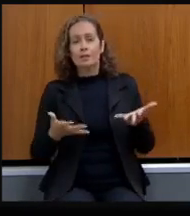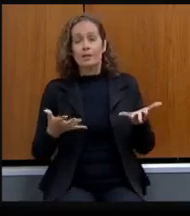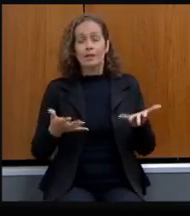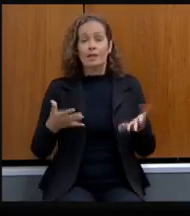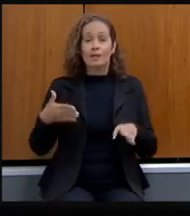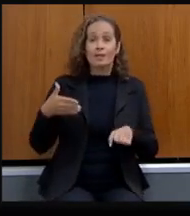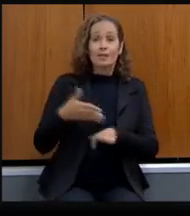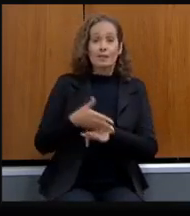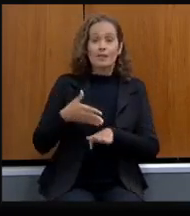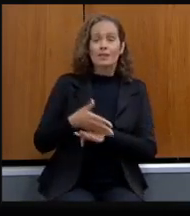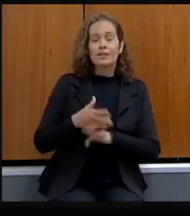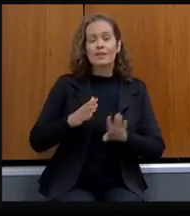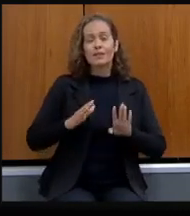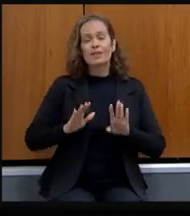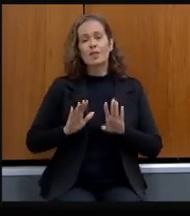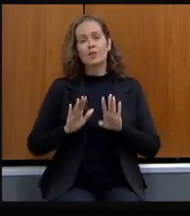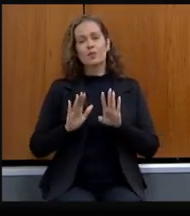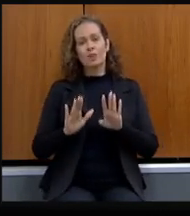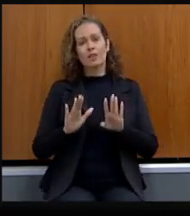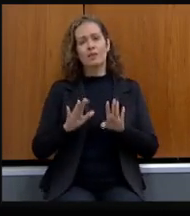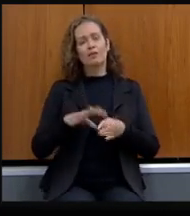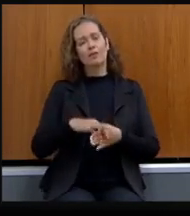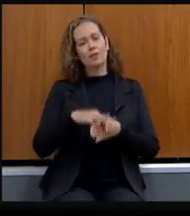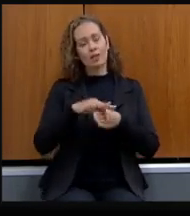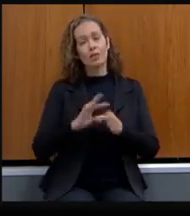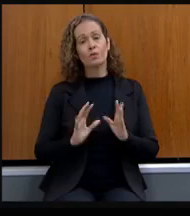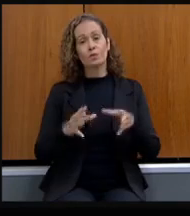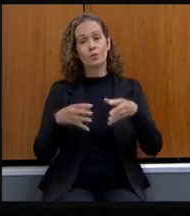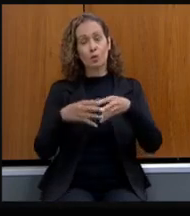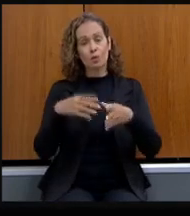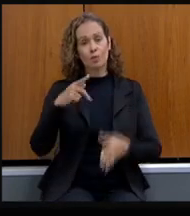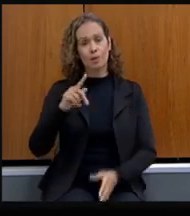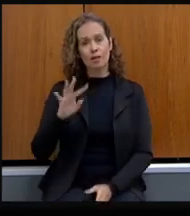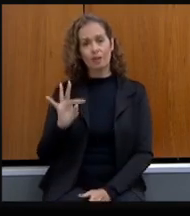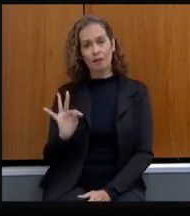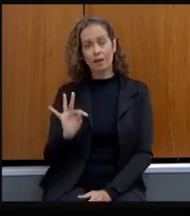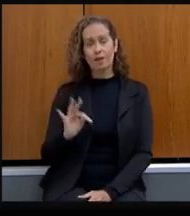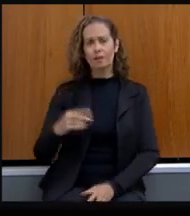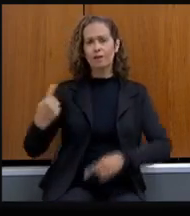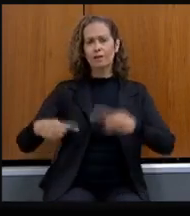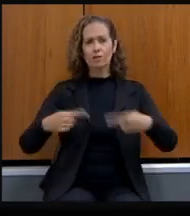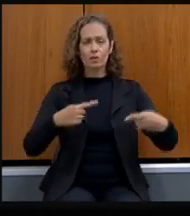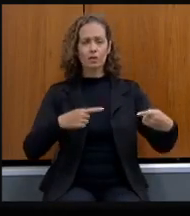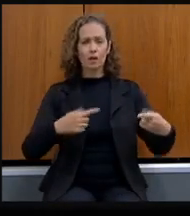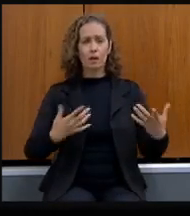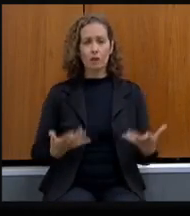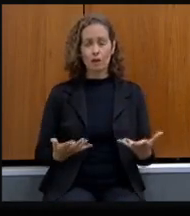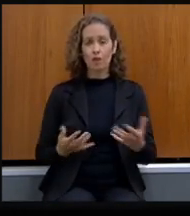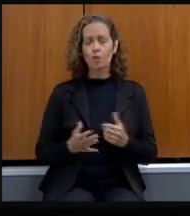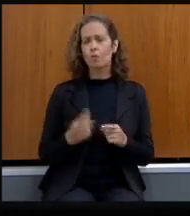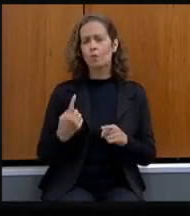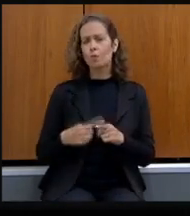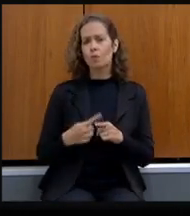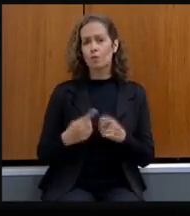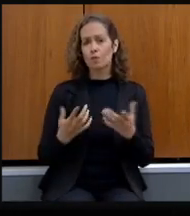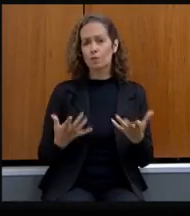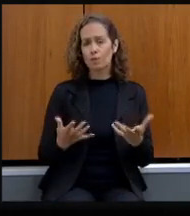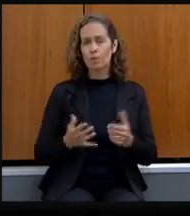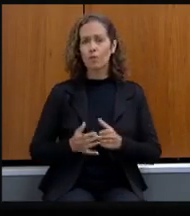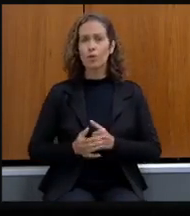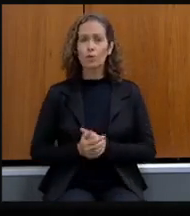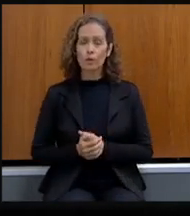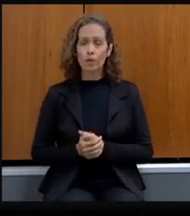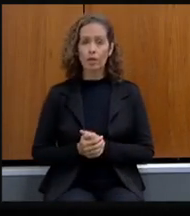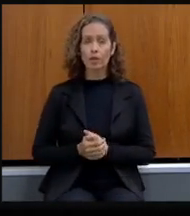a entrar aí no aí mais a condição de vida do golpe do PT nessa opção política que legitimamente né